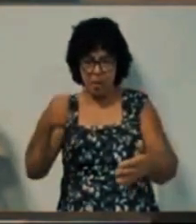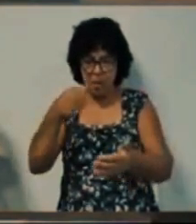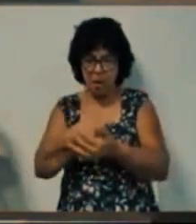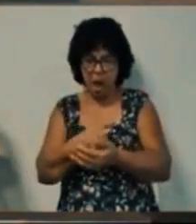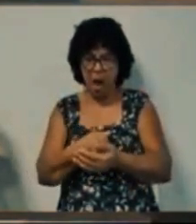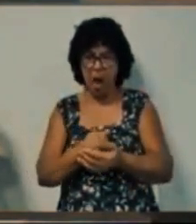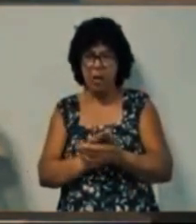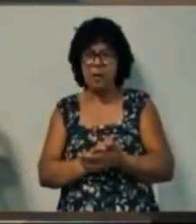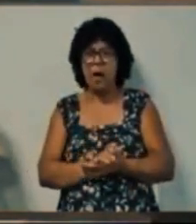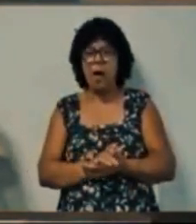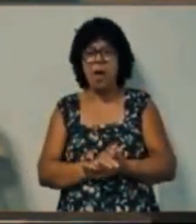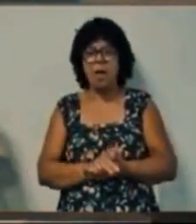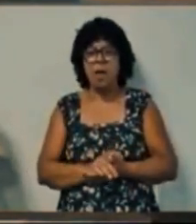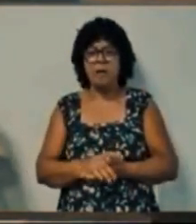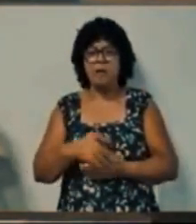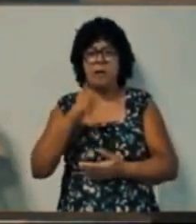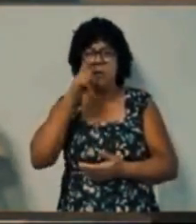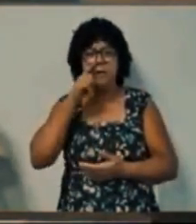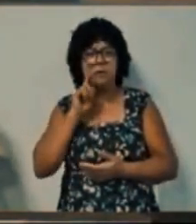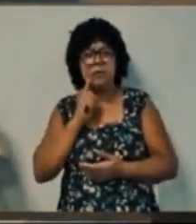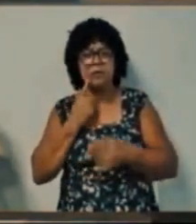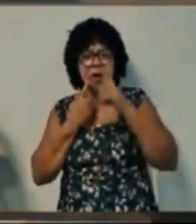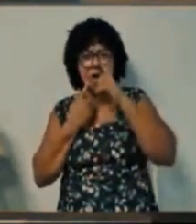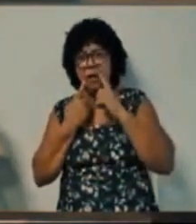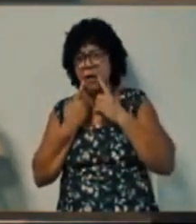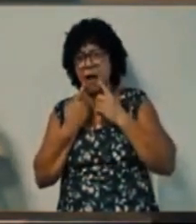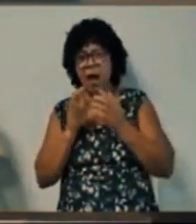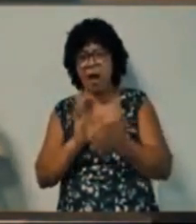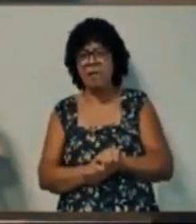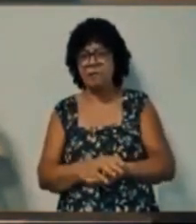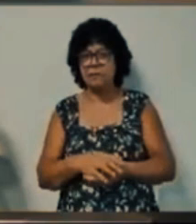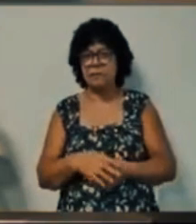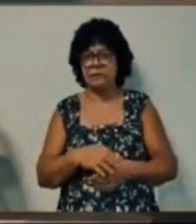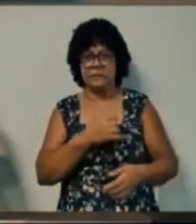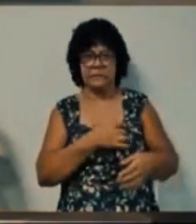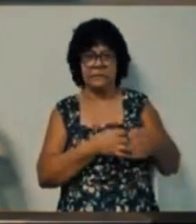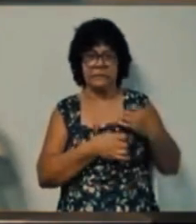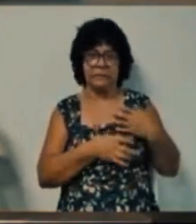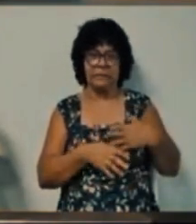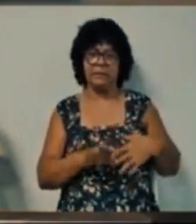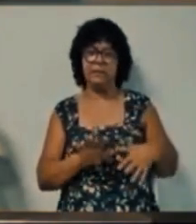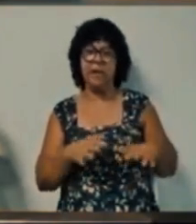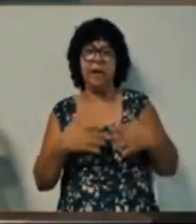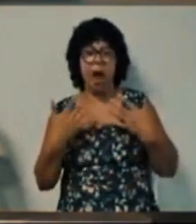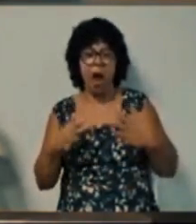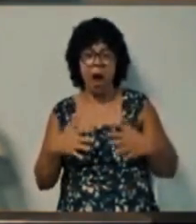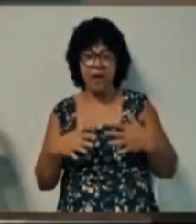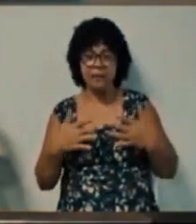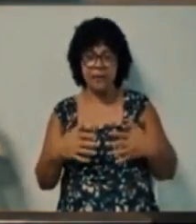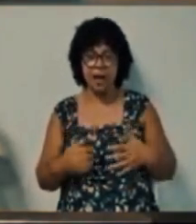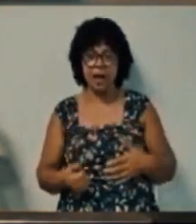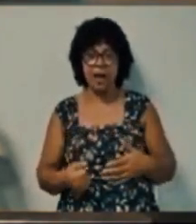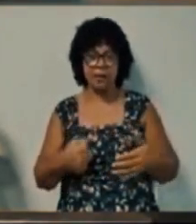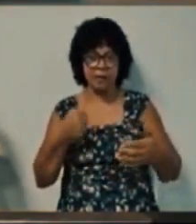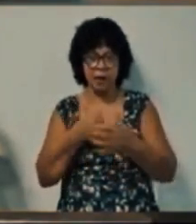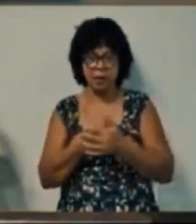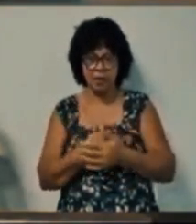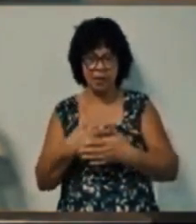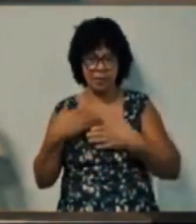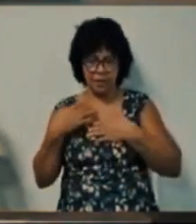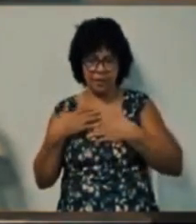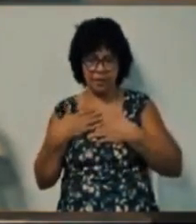não te preocupe, porque Deus tem o seu tempo, e hoje chegou o dia dessa palavra se tornar viva no